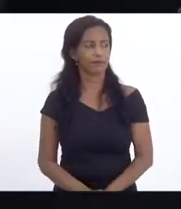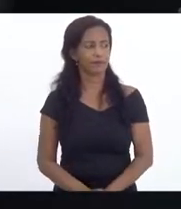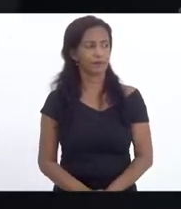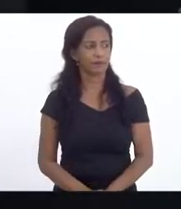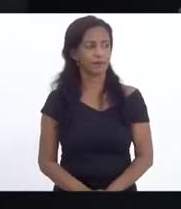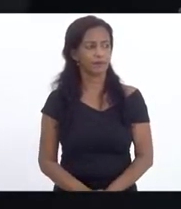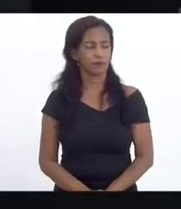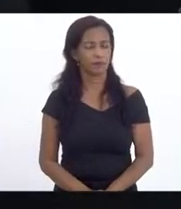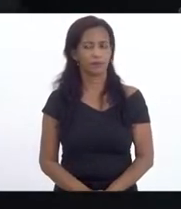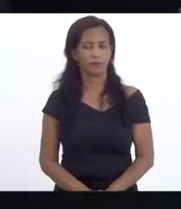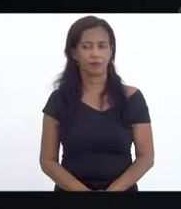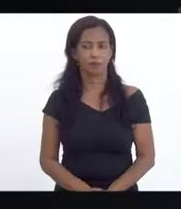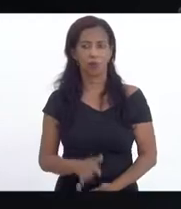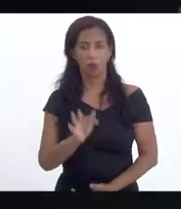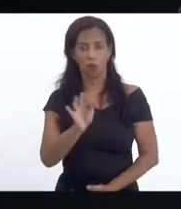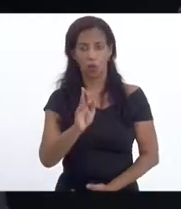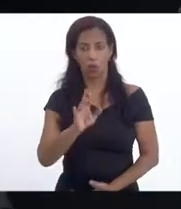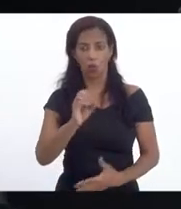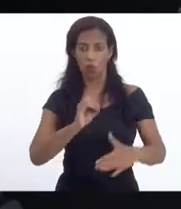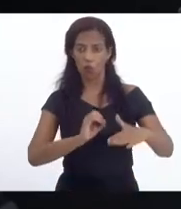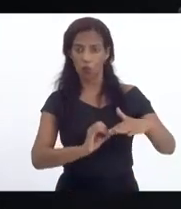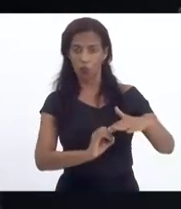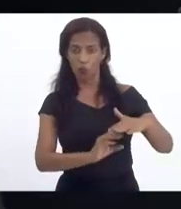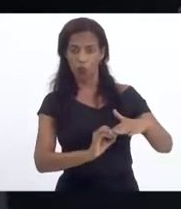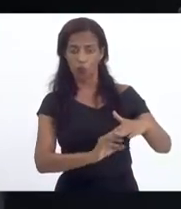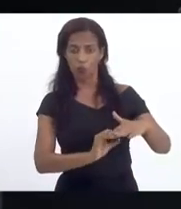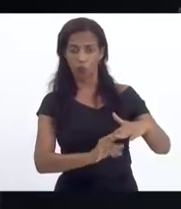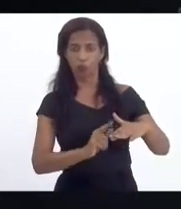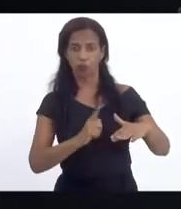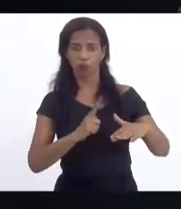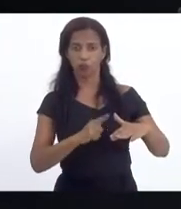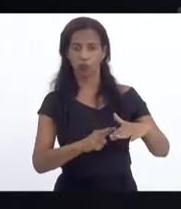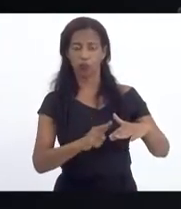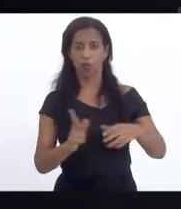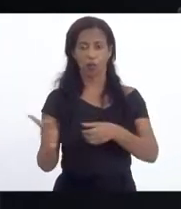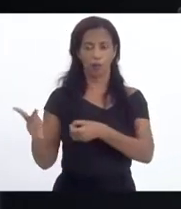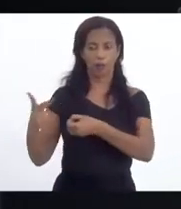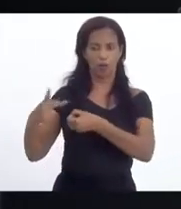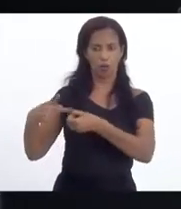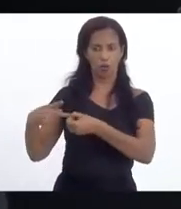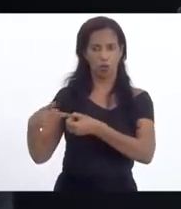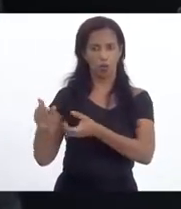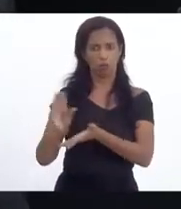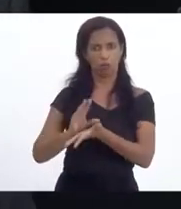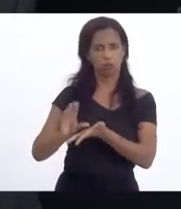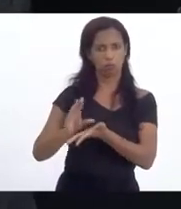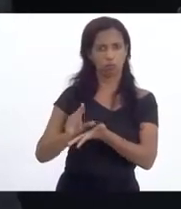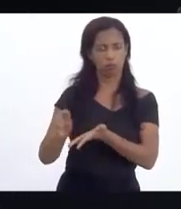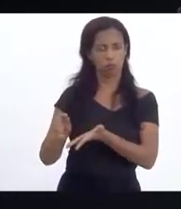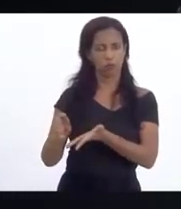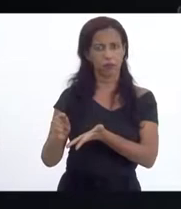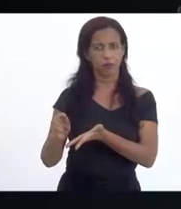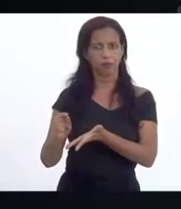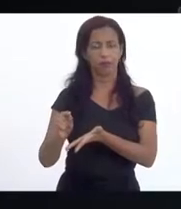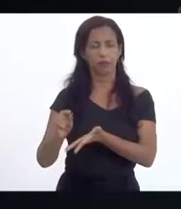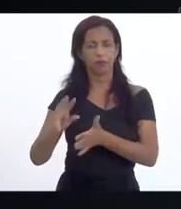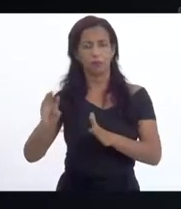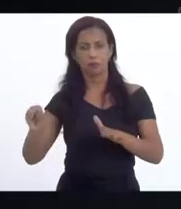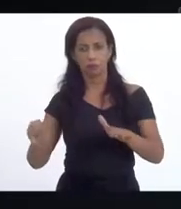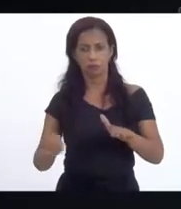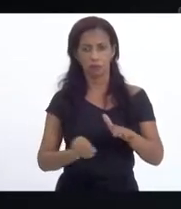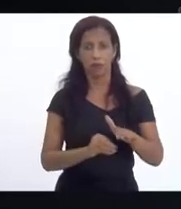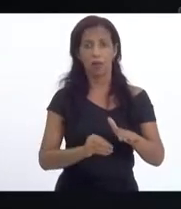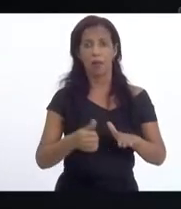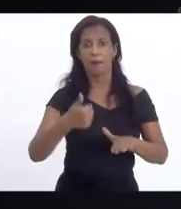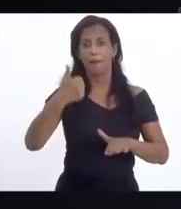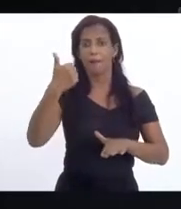O fundo é um fundo que sai do petróleo, que é colocado como a